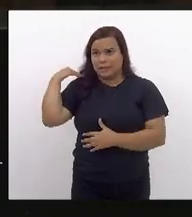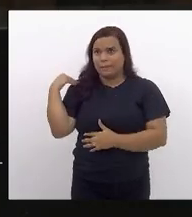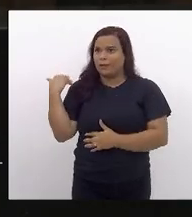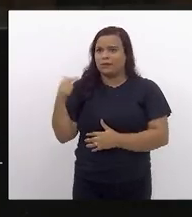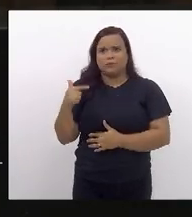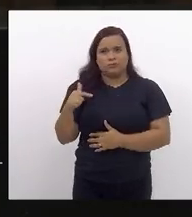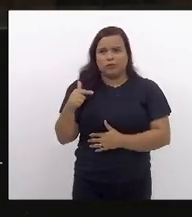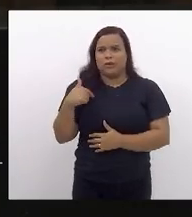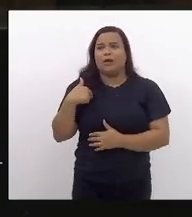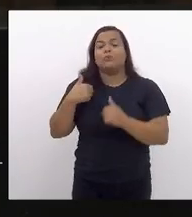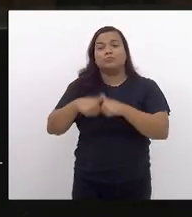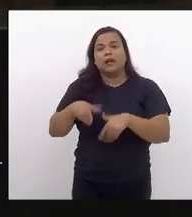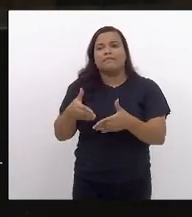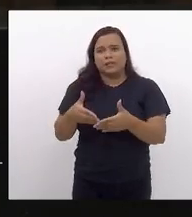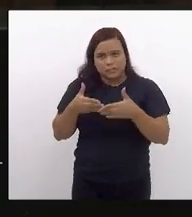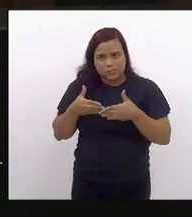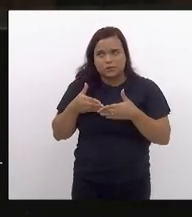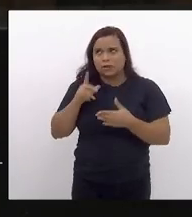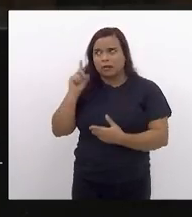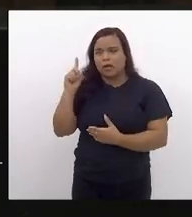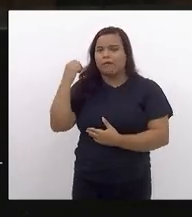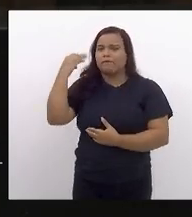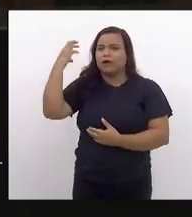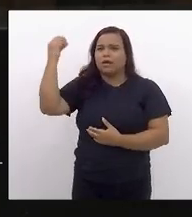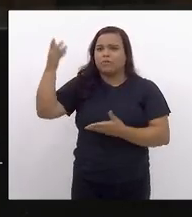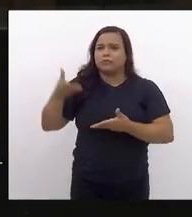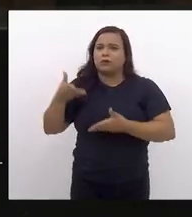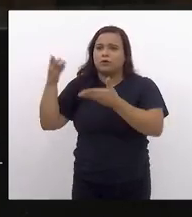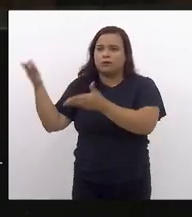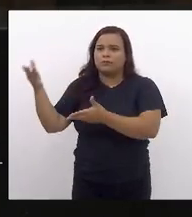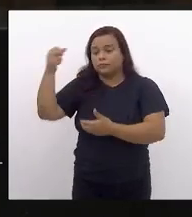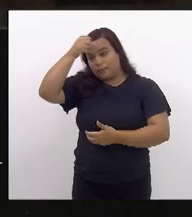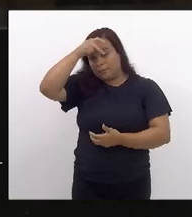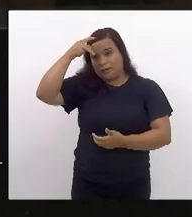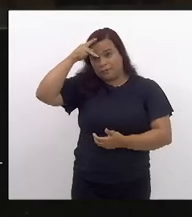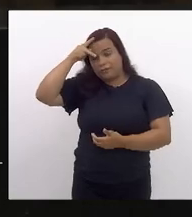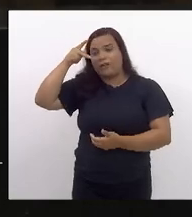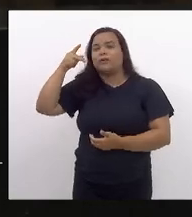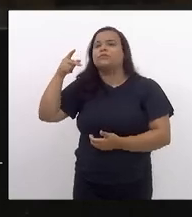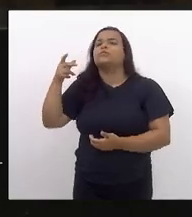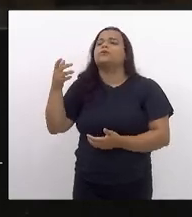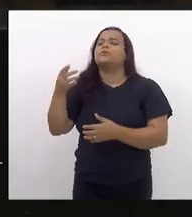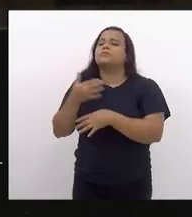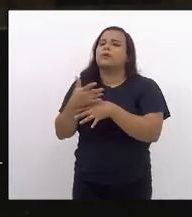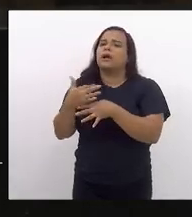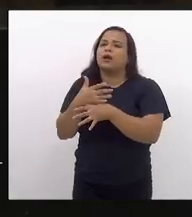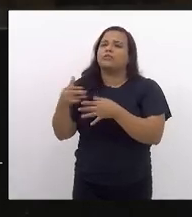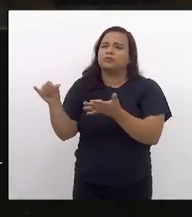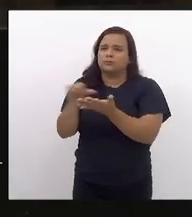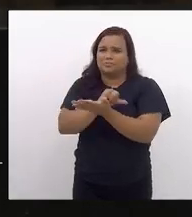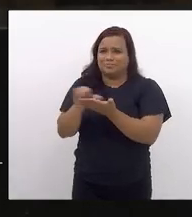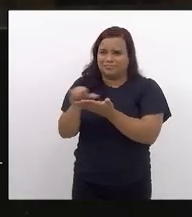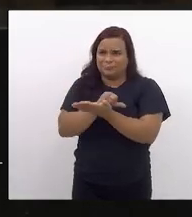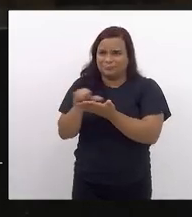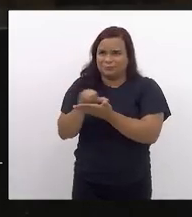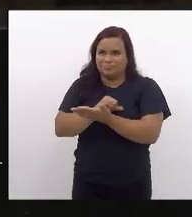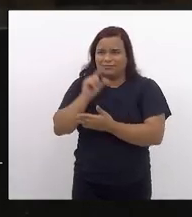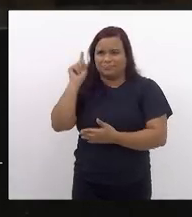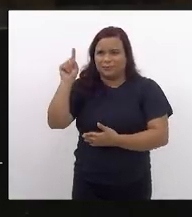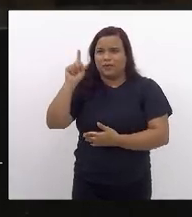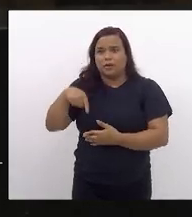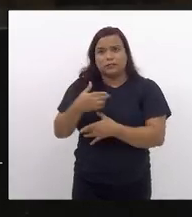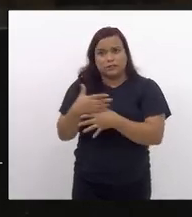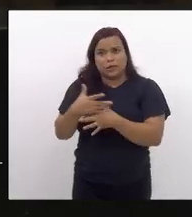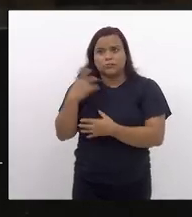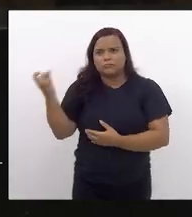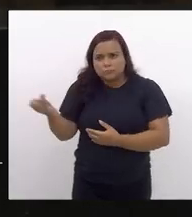uma viagem a convite do prefeito da cidade de Newark. É uma cidade muito relevante